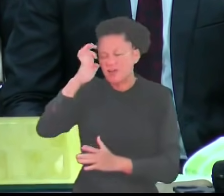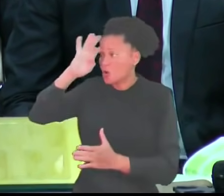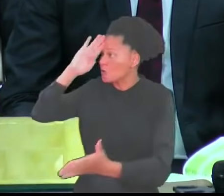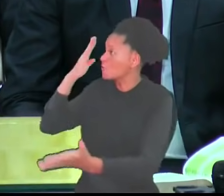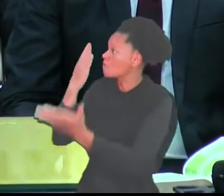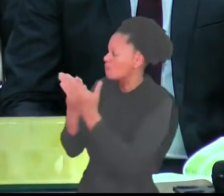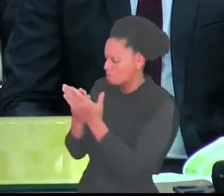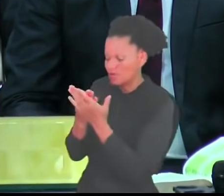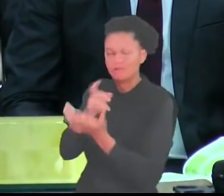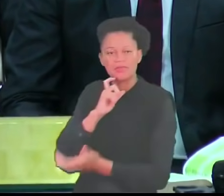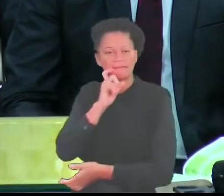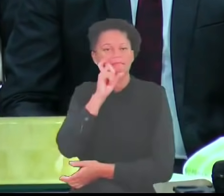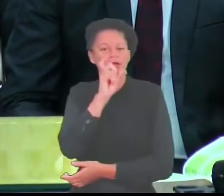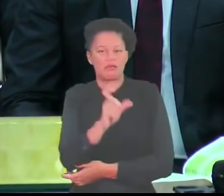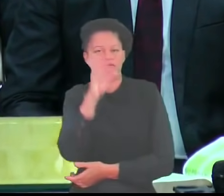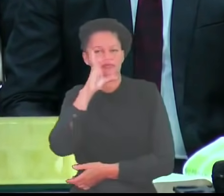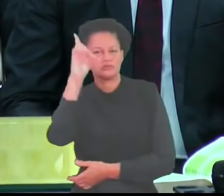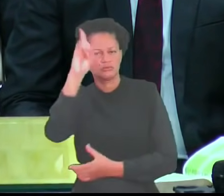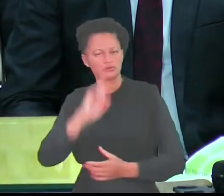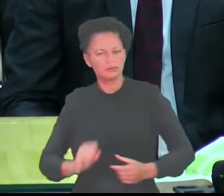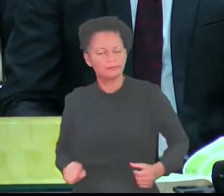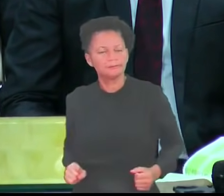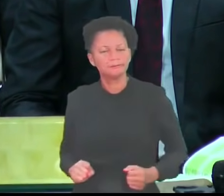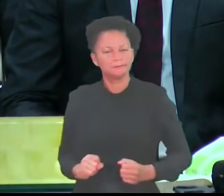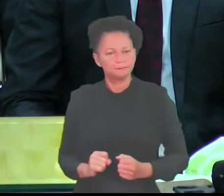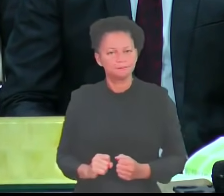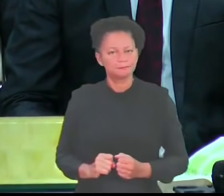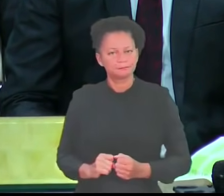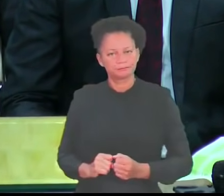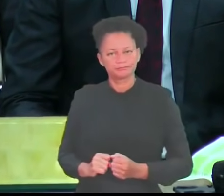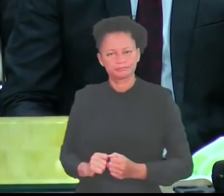confiava na palavra de Deus.